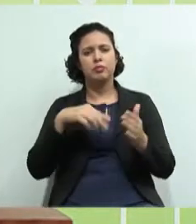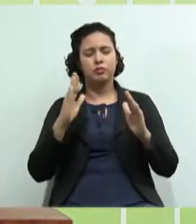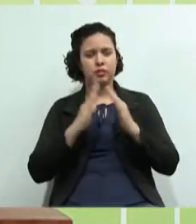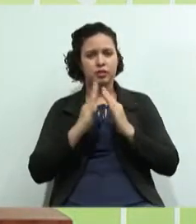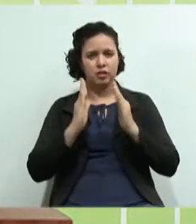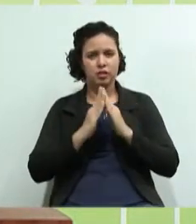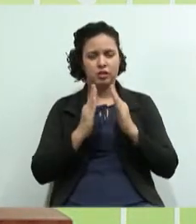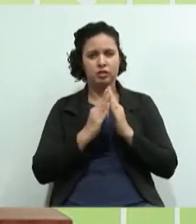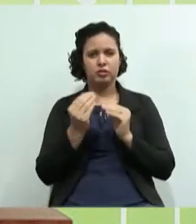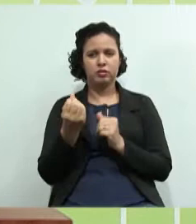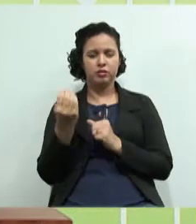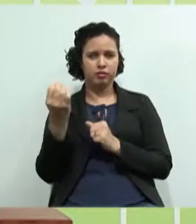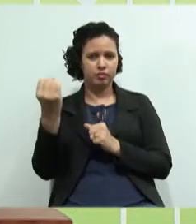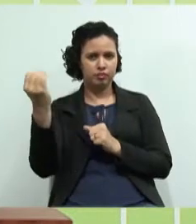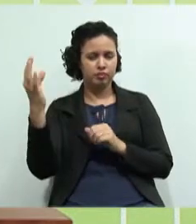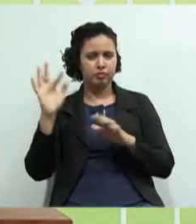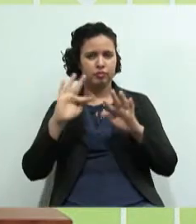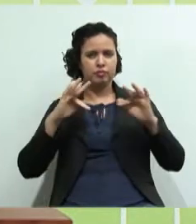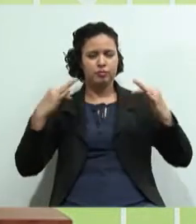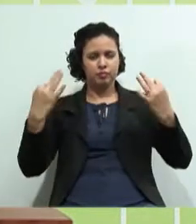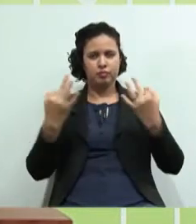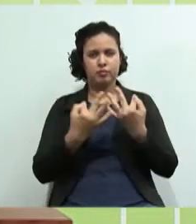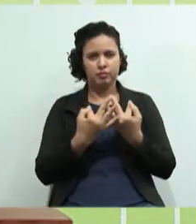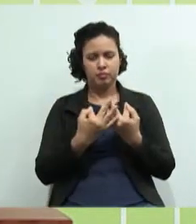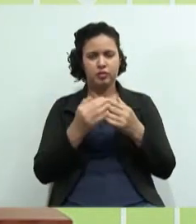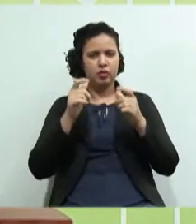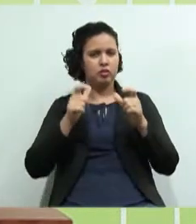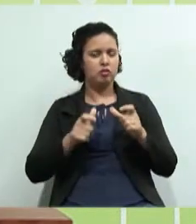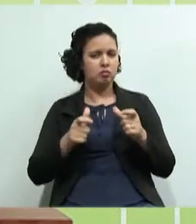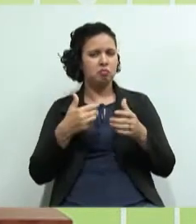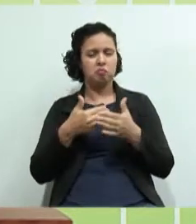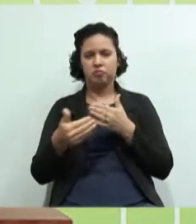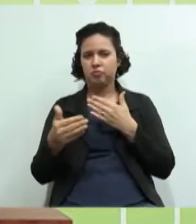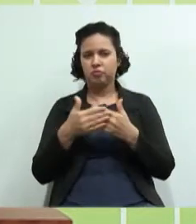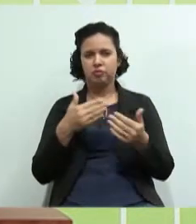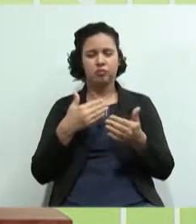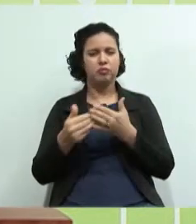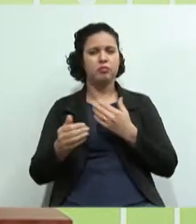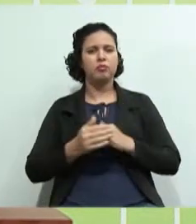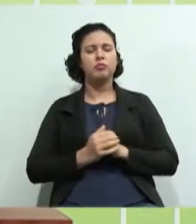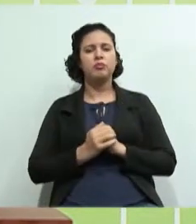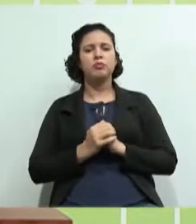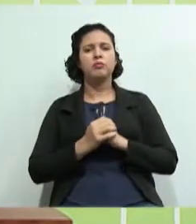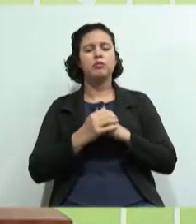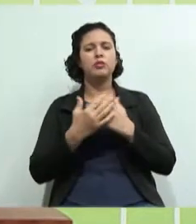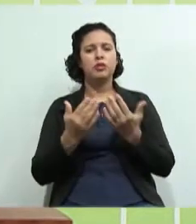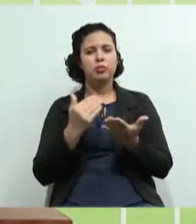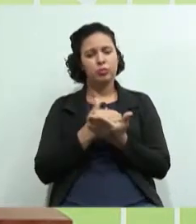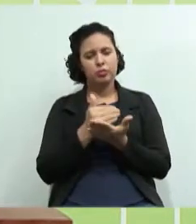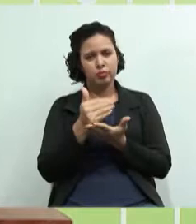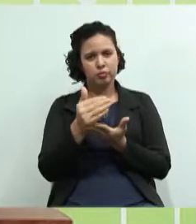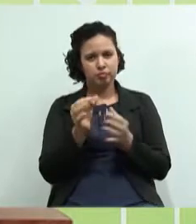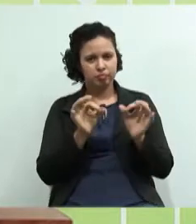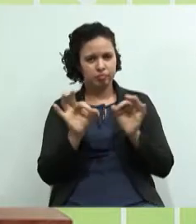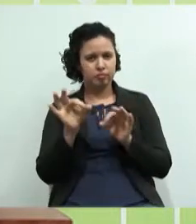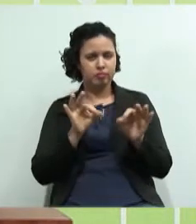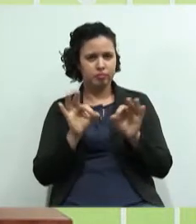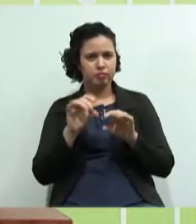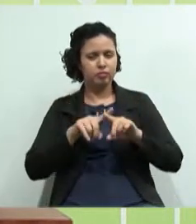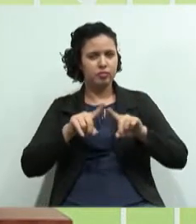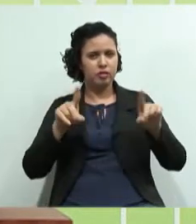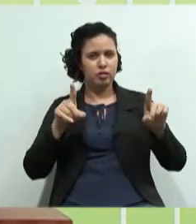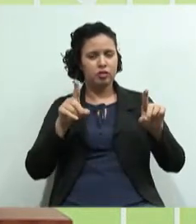viajar com a família, sei lá, para qualquer lugar do mundo, do país, enfim. E aí você começa a planejar, mas você